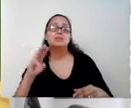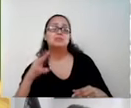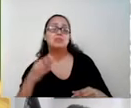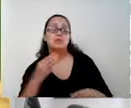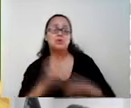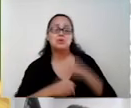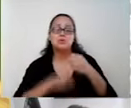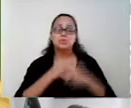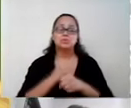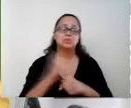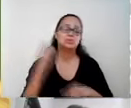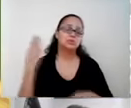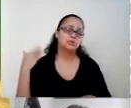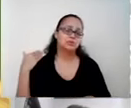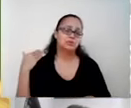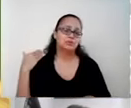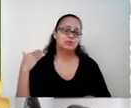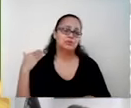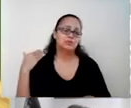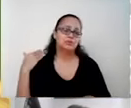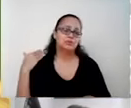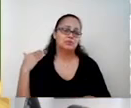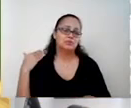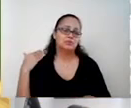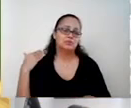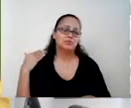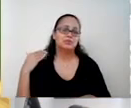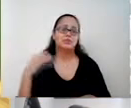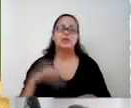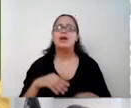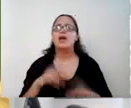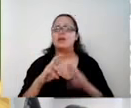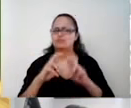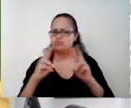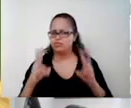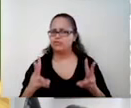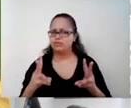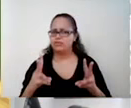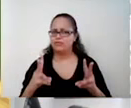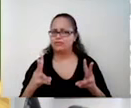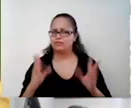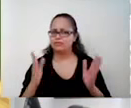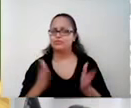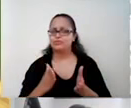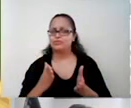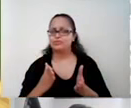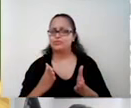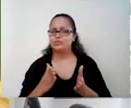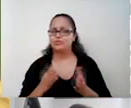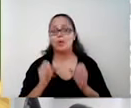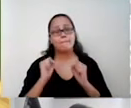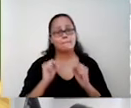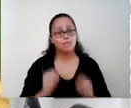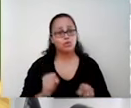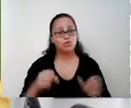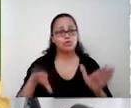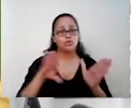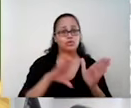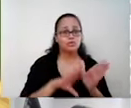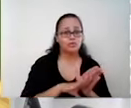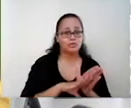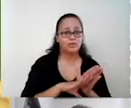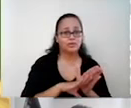Lógico, eu também citei que a libélula ancestral era muito diferente da atual no que se refere ao tamanho. Ela poderia chegar até 70 centímetros de